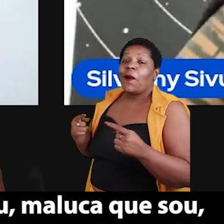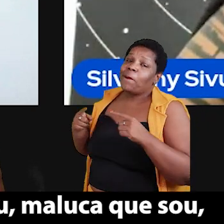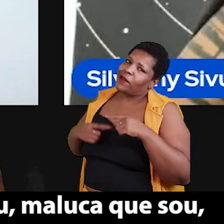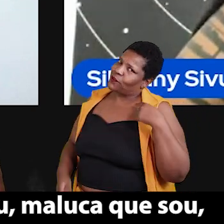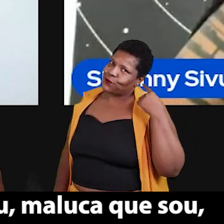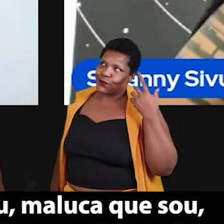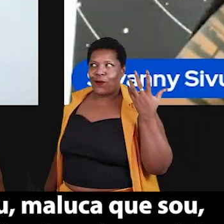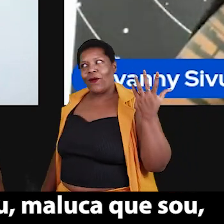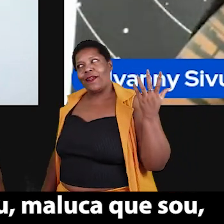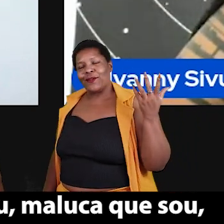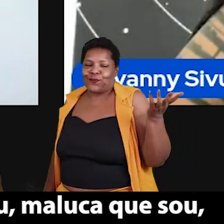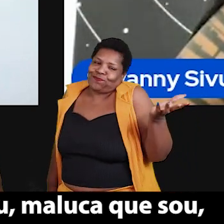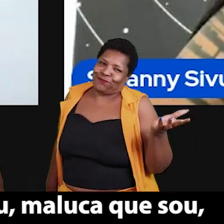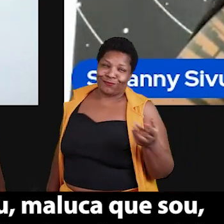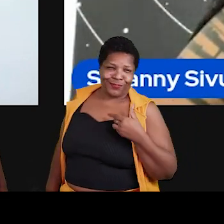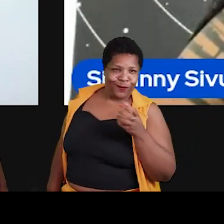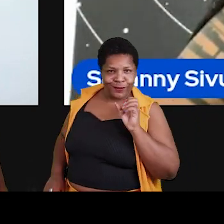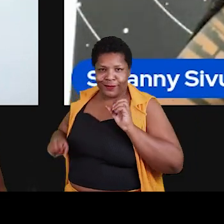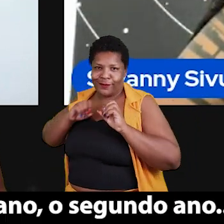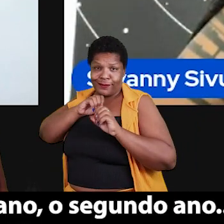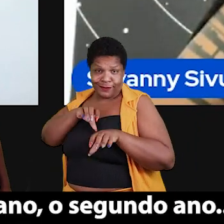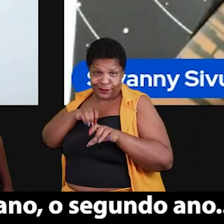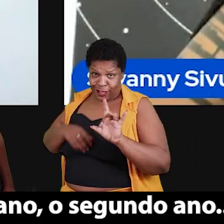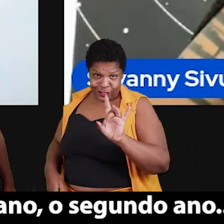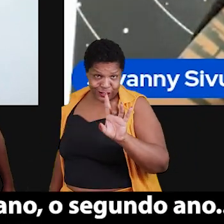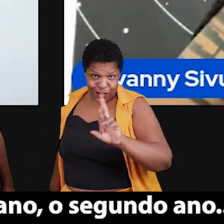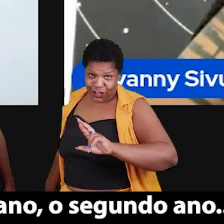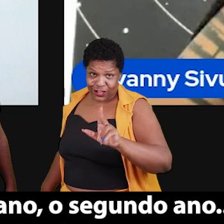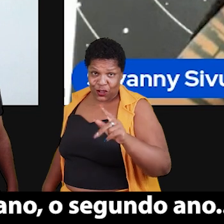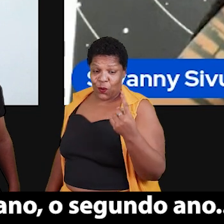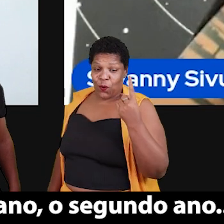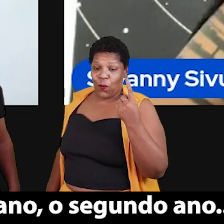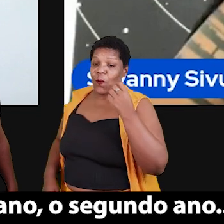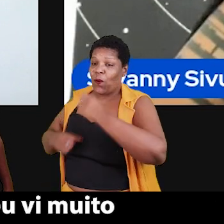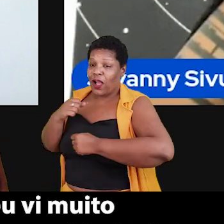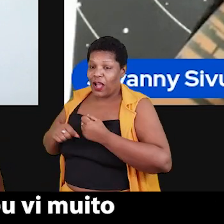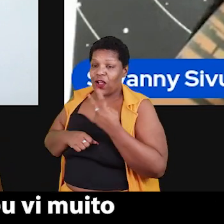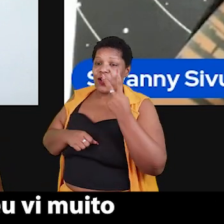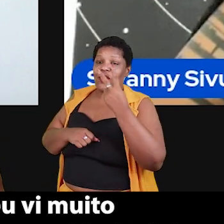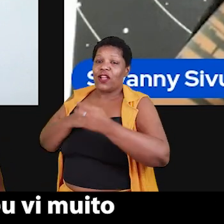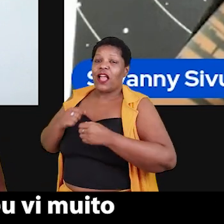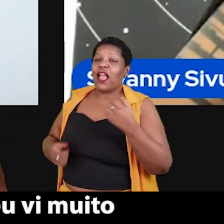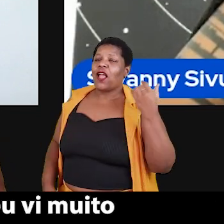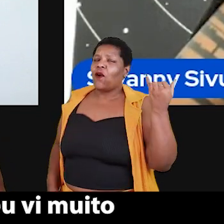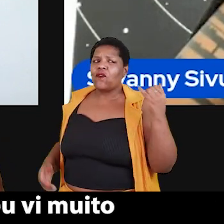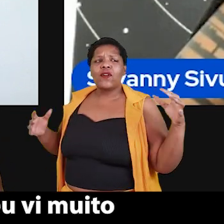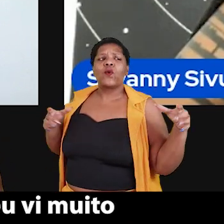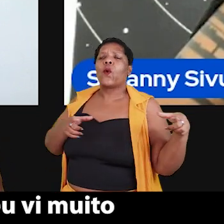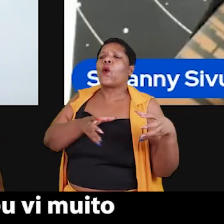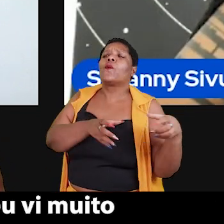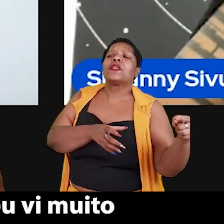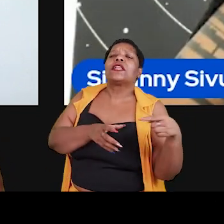sou, eu não queria só ensinar música. Passou um ano, segundo ano, primeiro ano eu ouvi muito, né, o que aquela